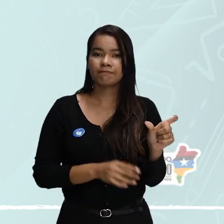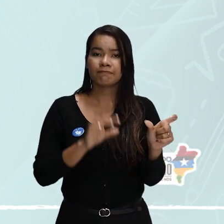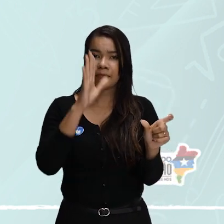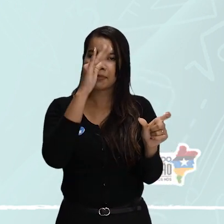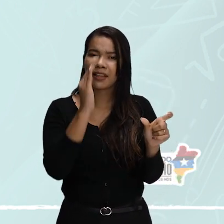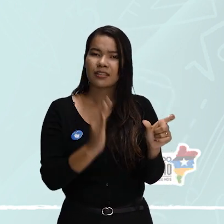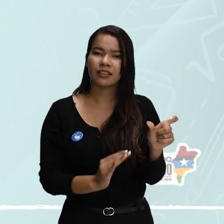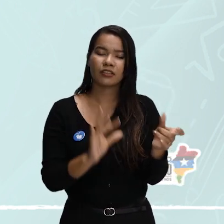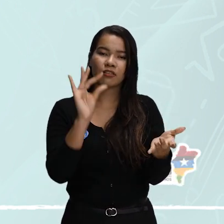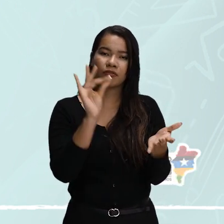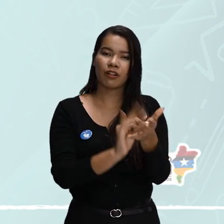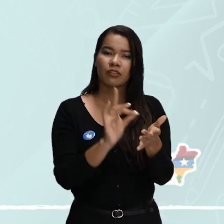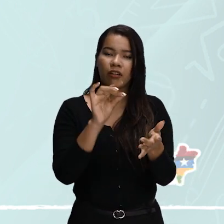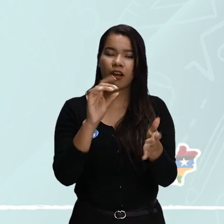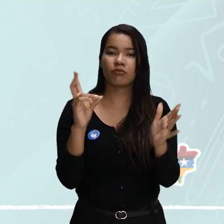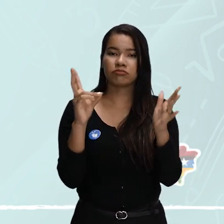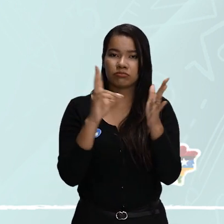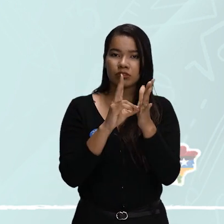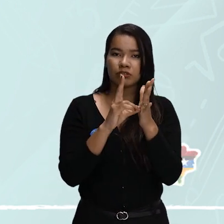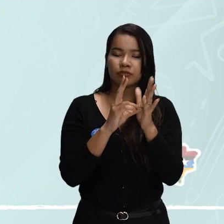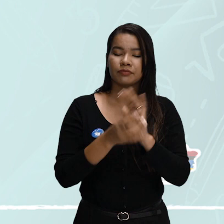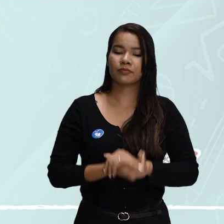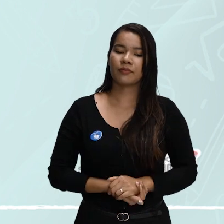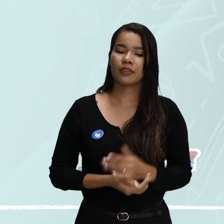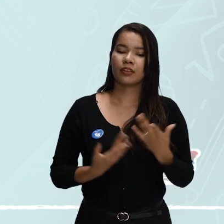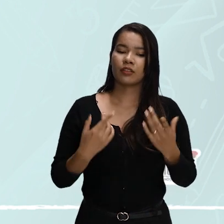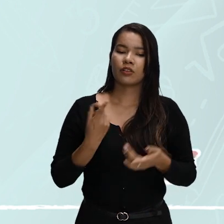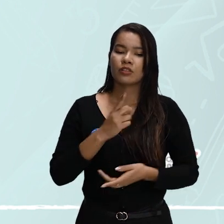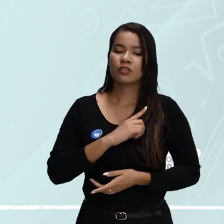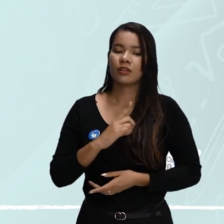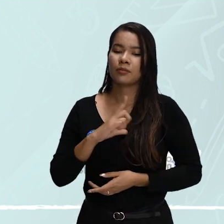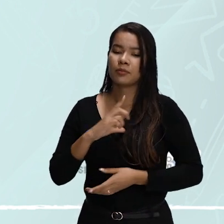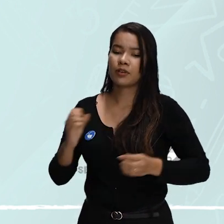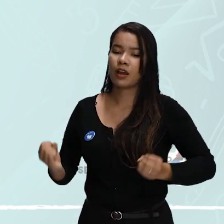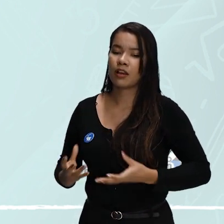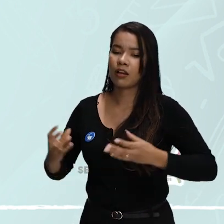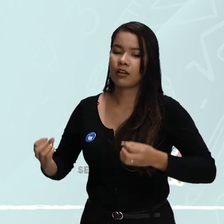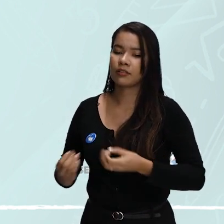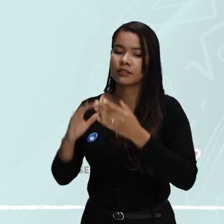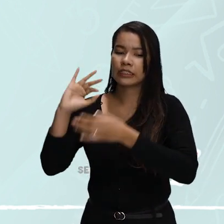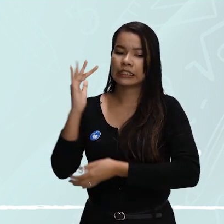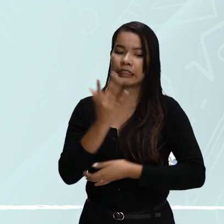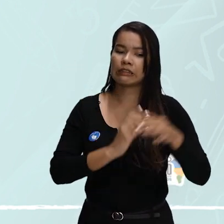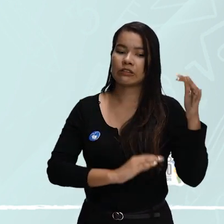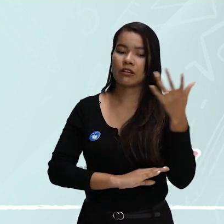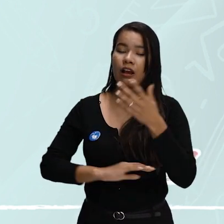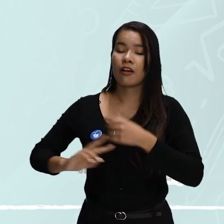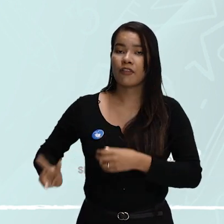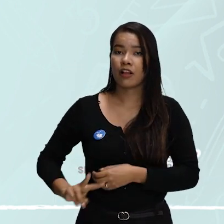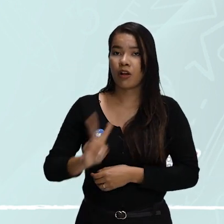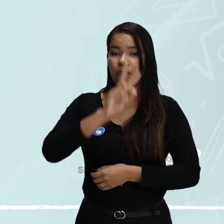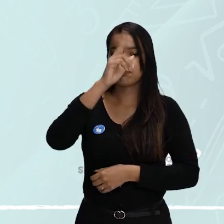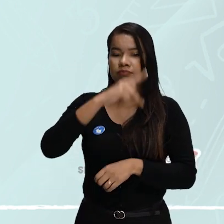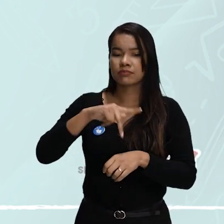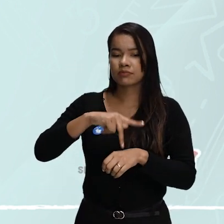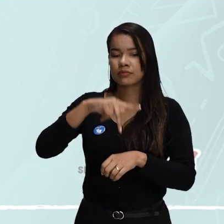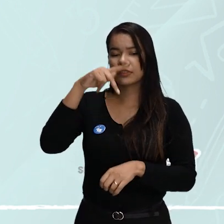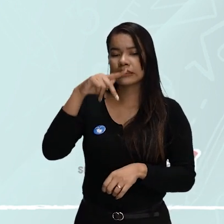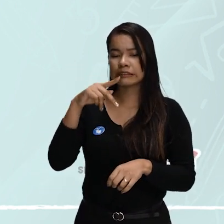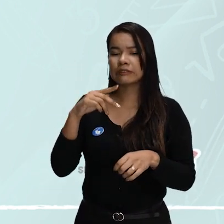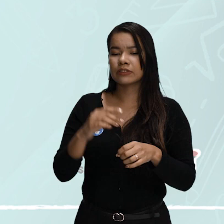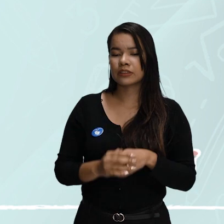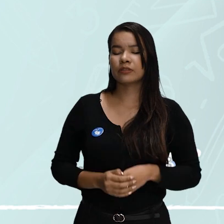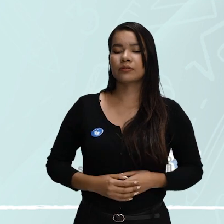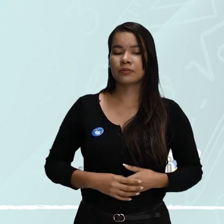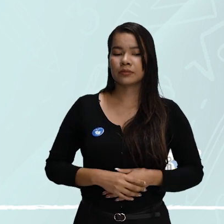índio. Então, aqui nós temos a exaltação da natureza, a valorização da pátria, reforçada pelo enaltecimento das